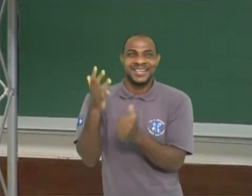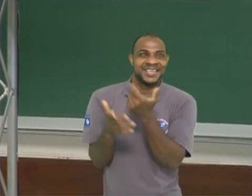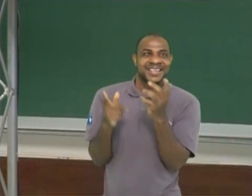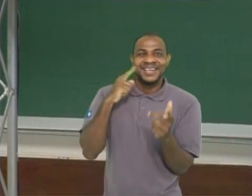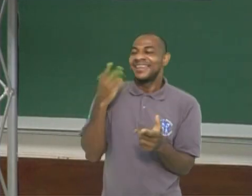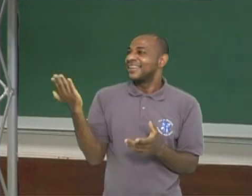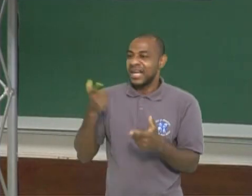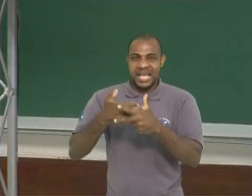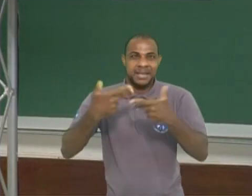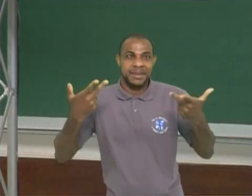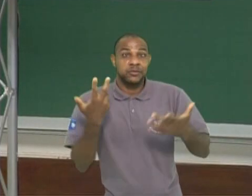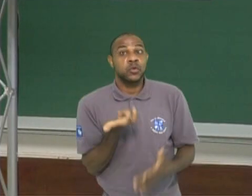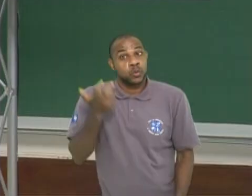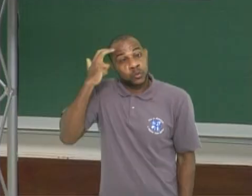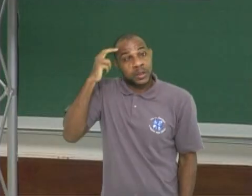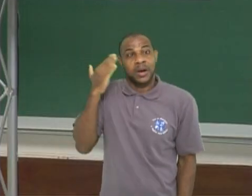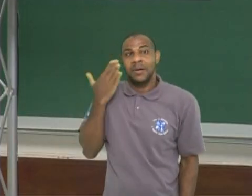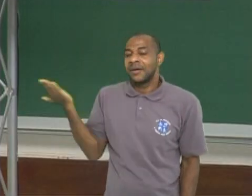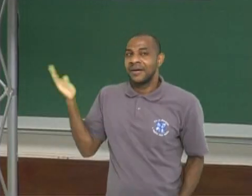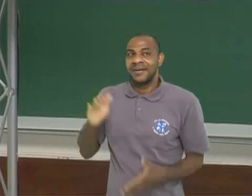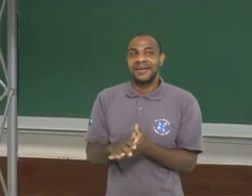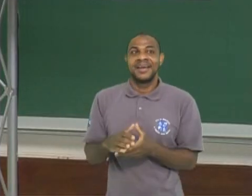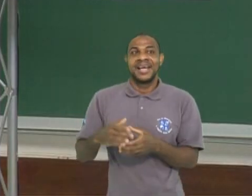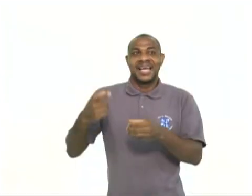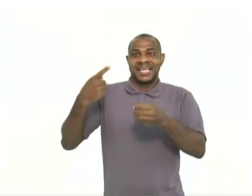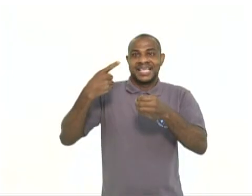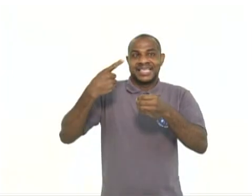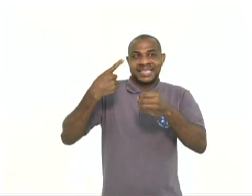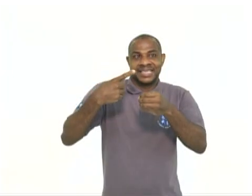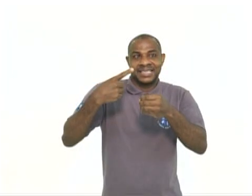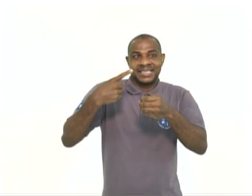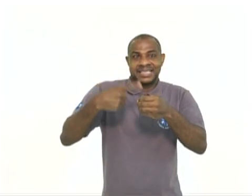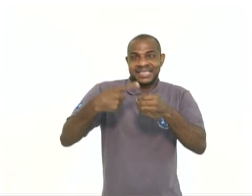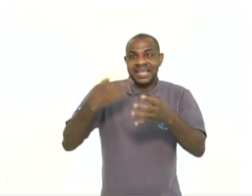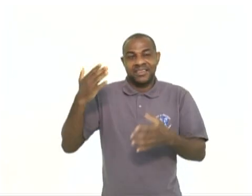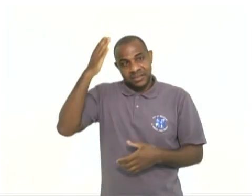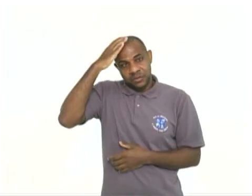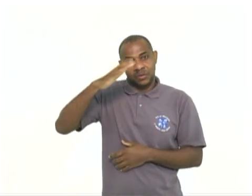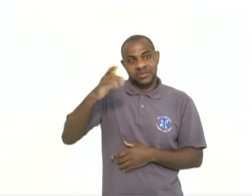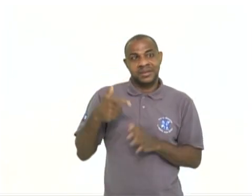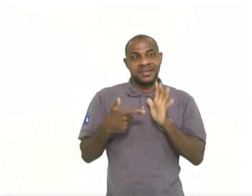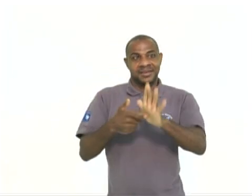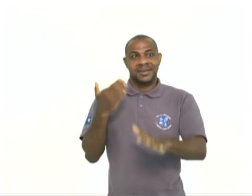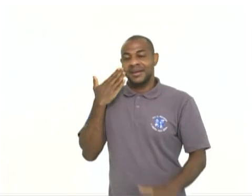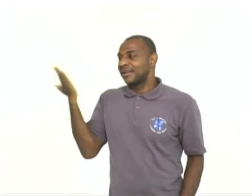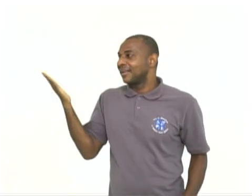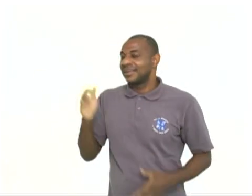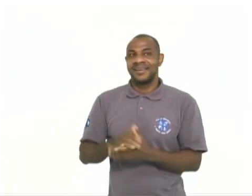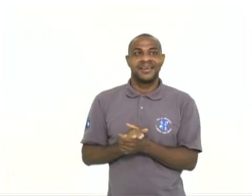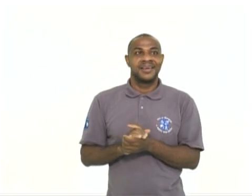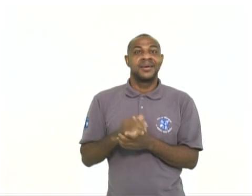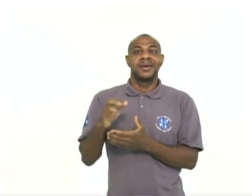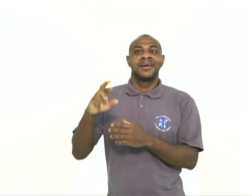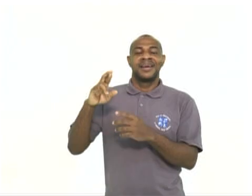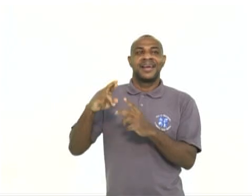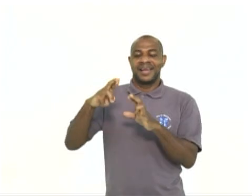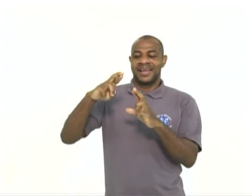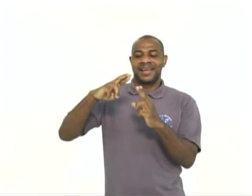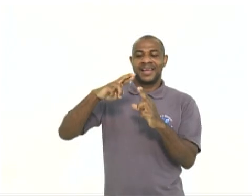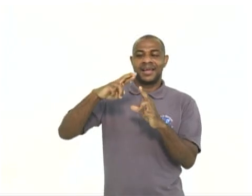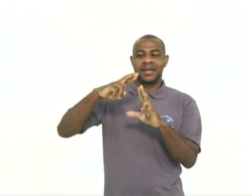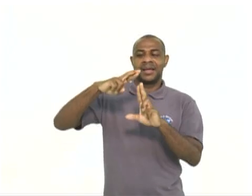tenho elementos culturais, né? Minha cidade é Curitiba e eu escolhi representá-la com o desenho do Museu